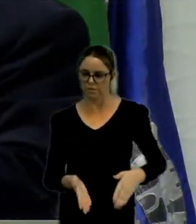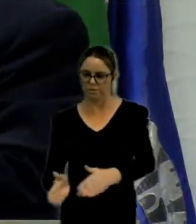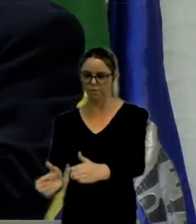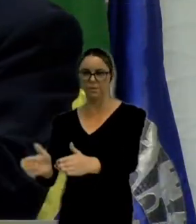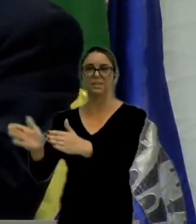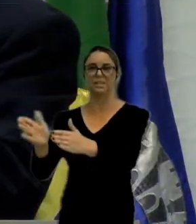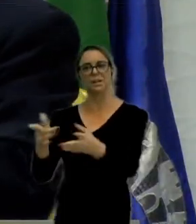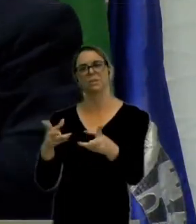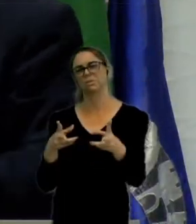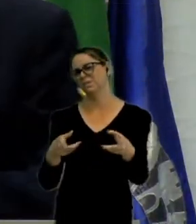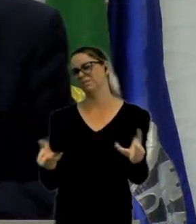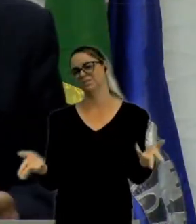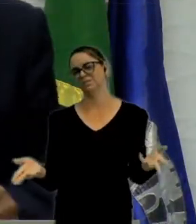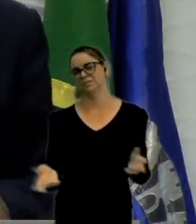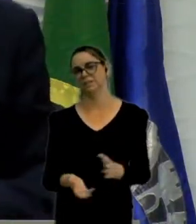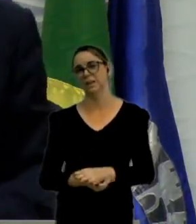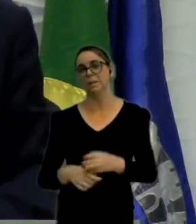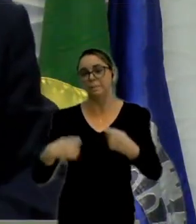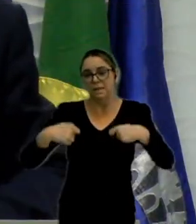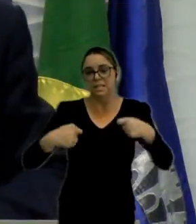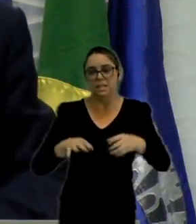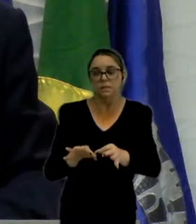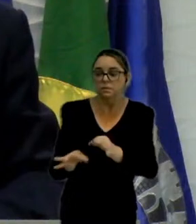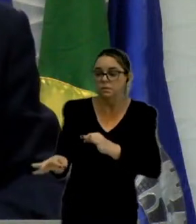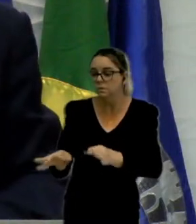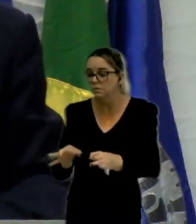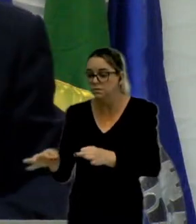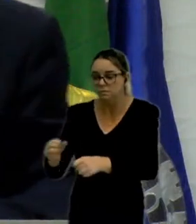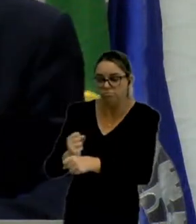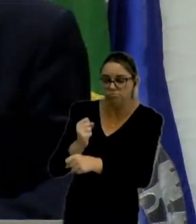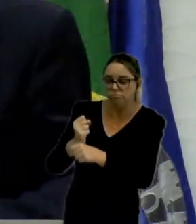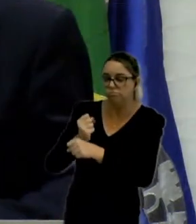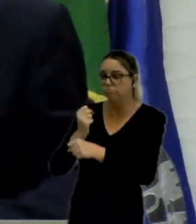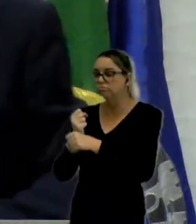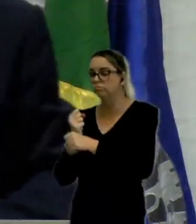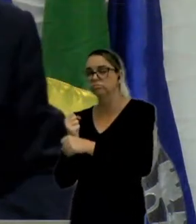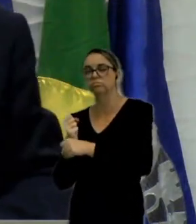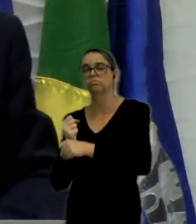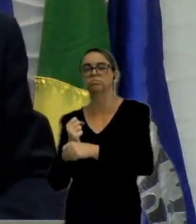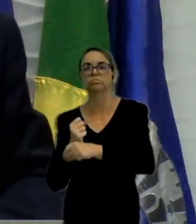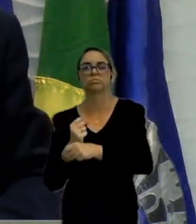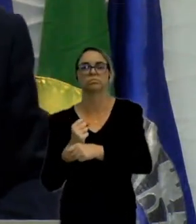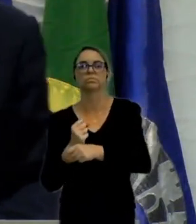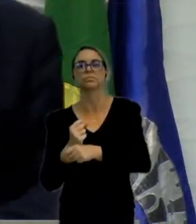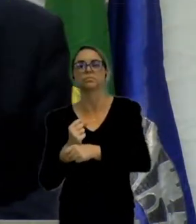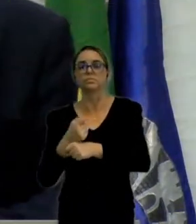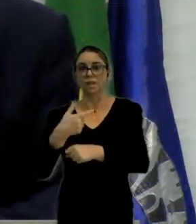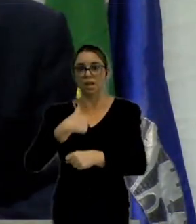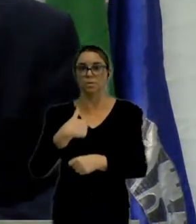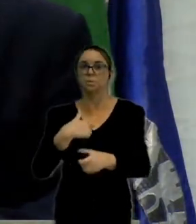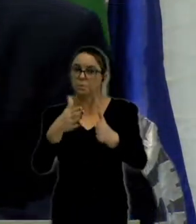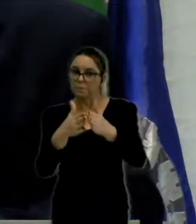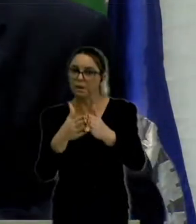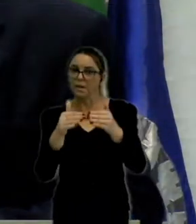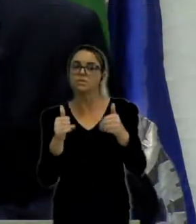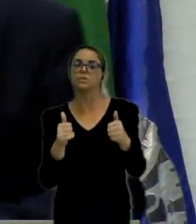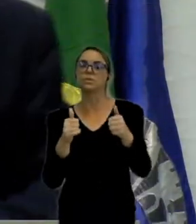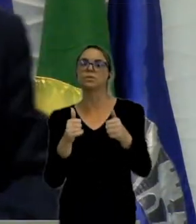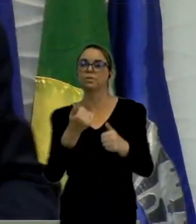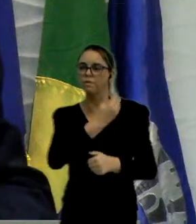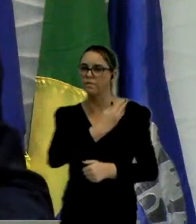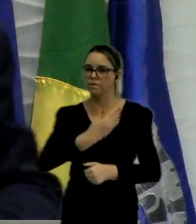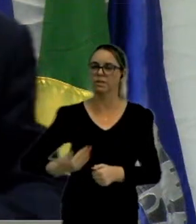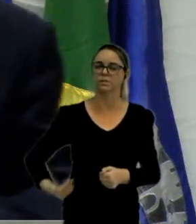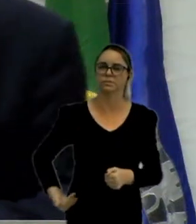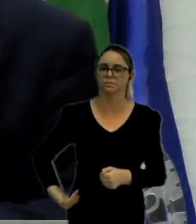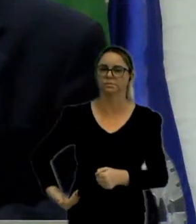Tem que botar ali várias bueiras, tem que reformar aquela estrada. Então eu faço esse apelo ao governo do